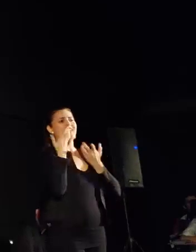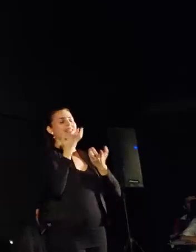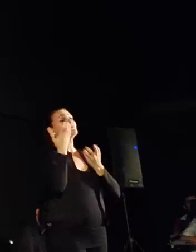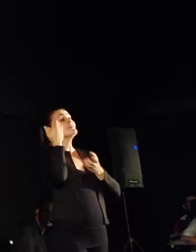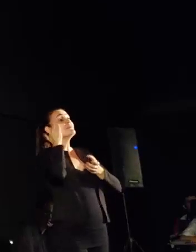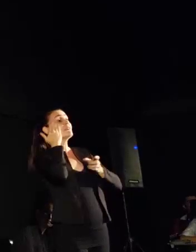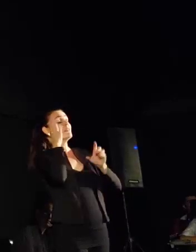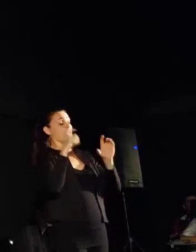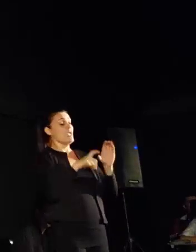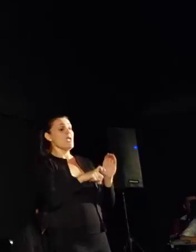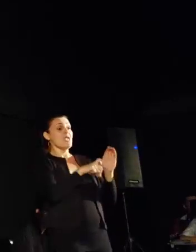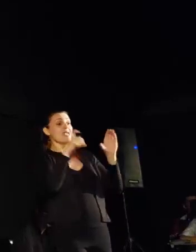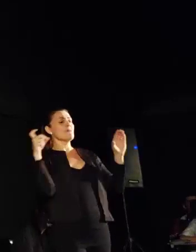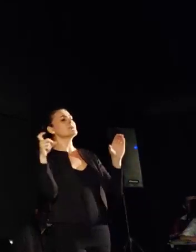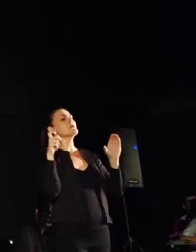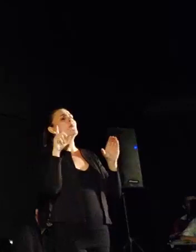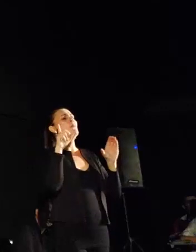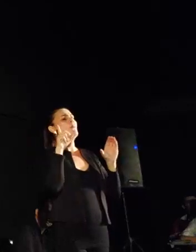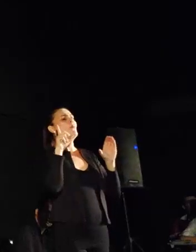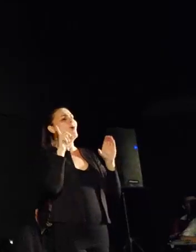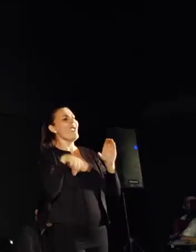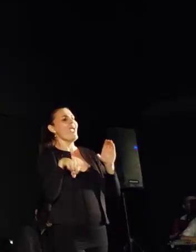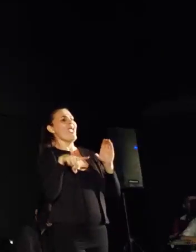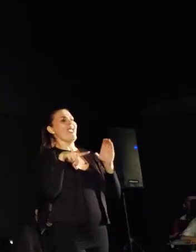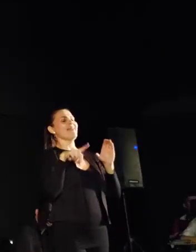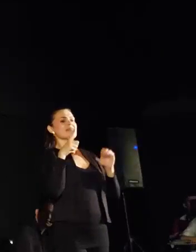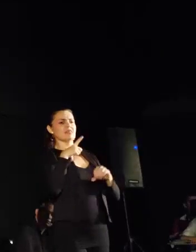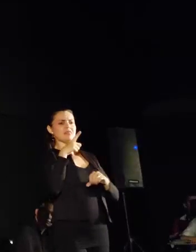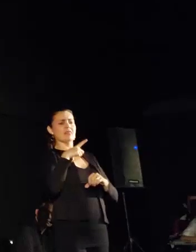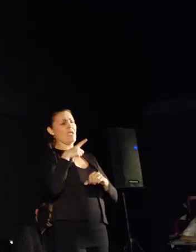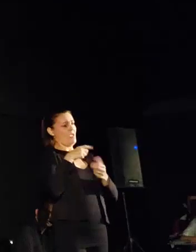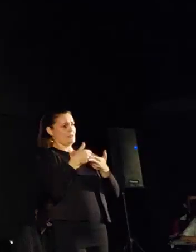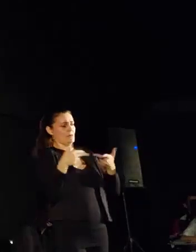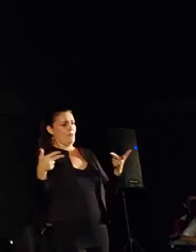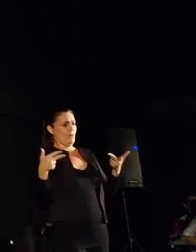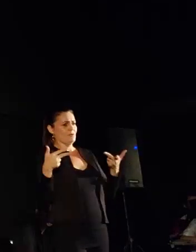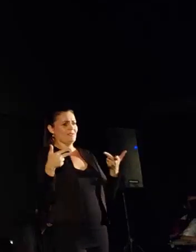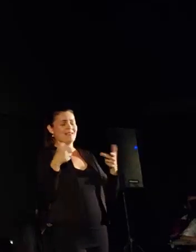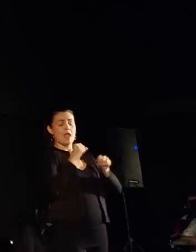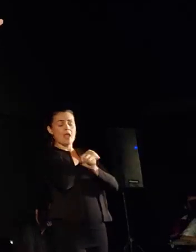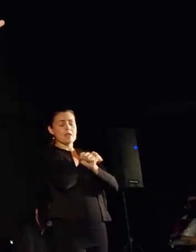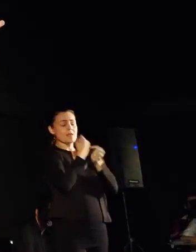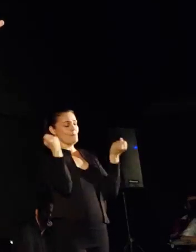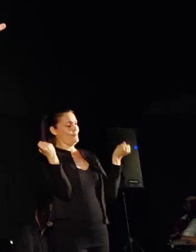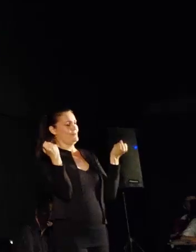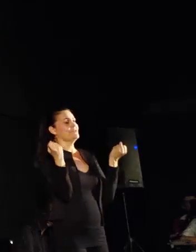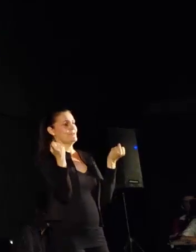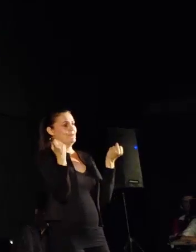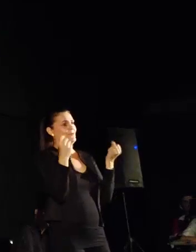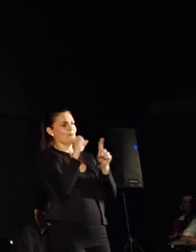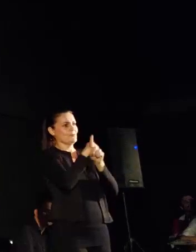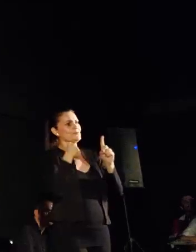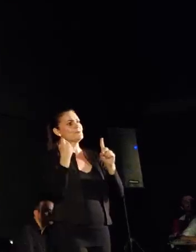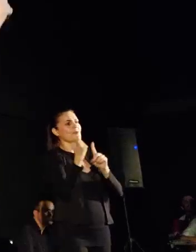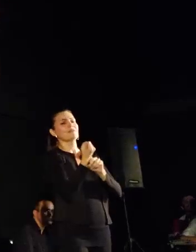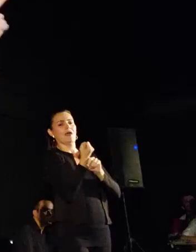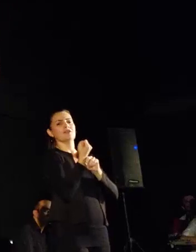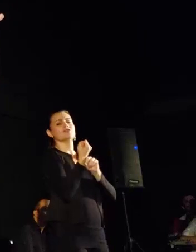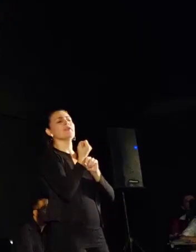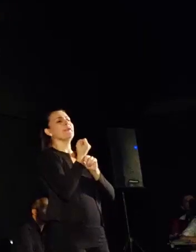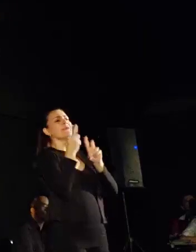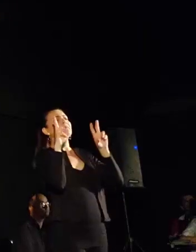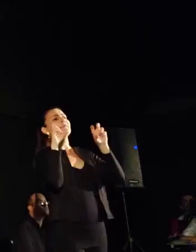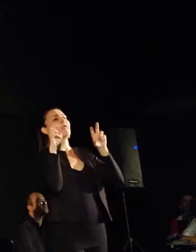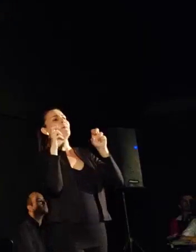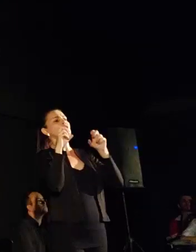a. Não é possível criar uma sociedade na qual a ideia de posse não seja a ideia central das